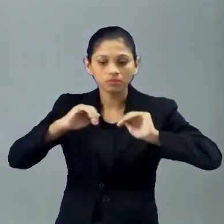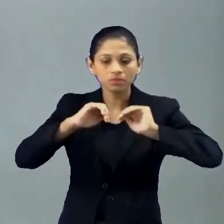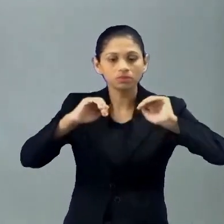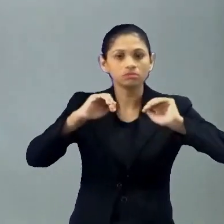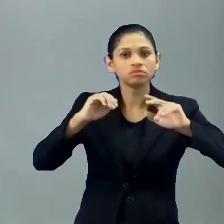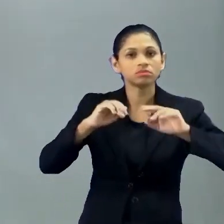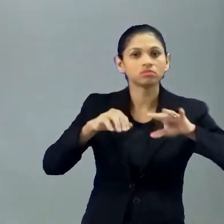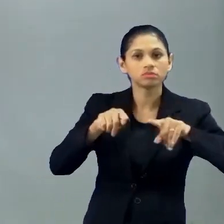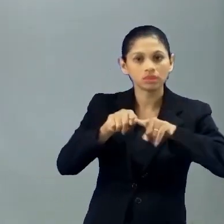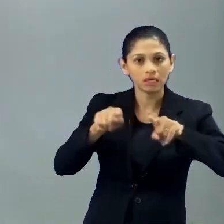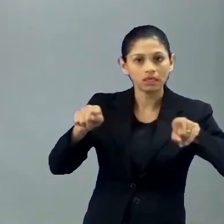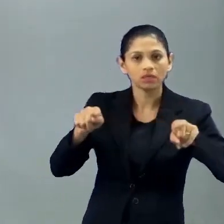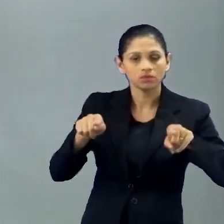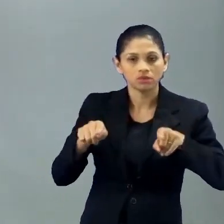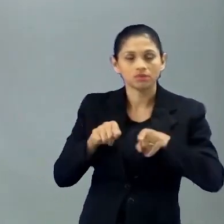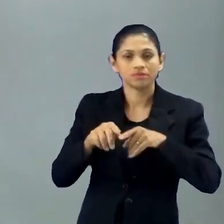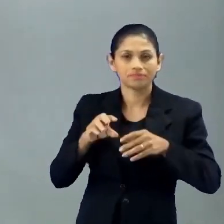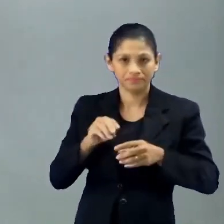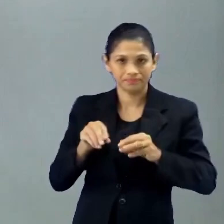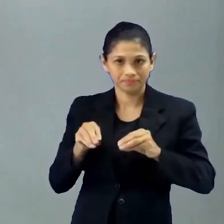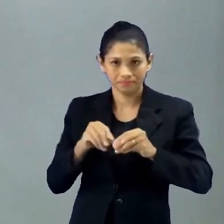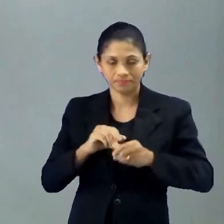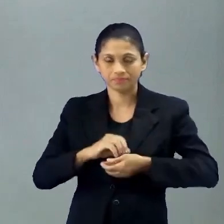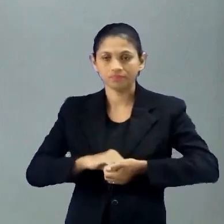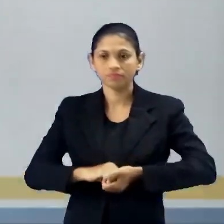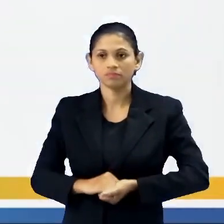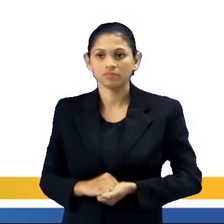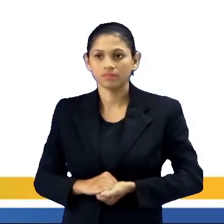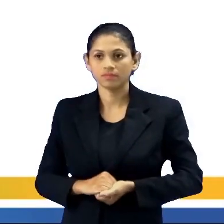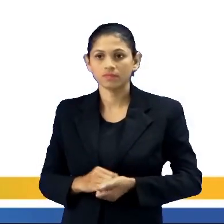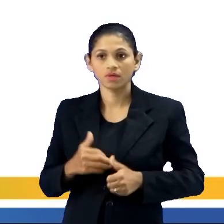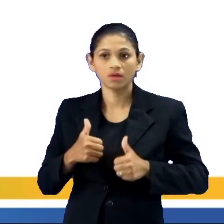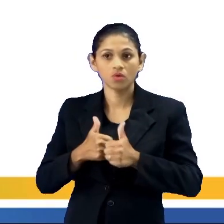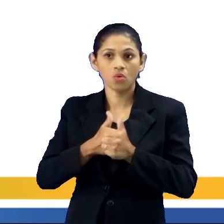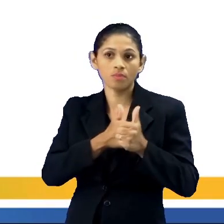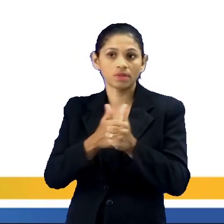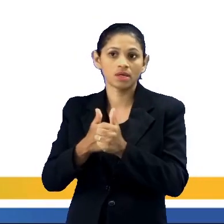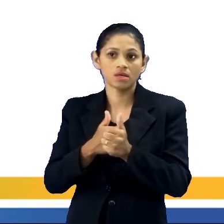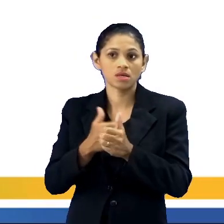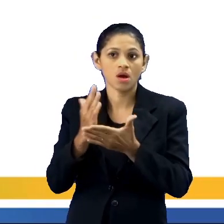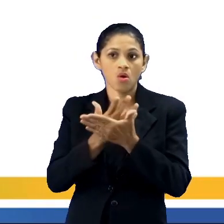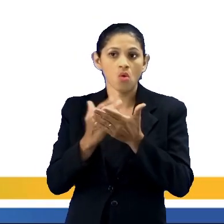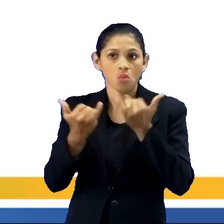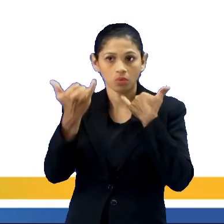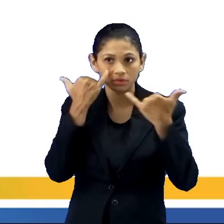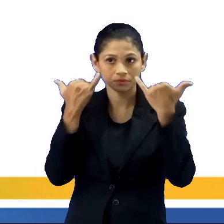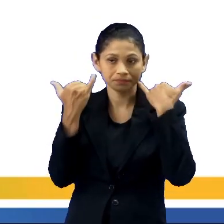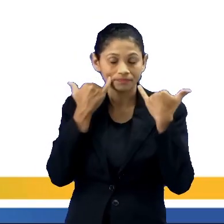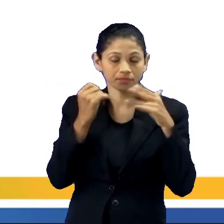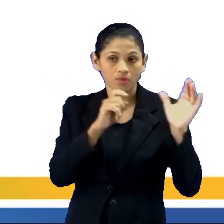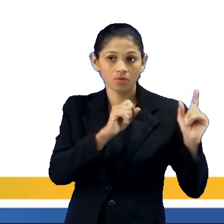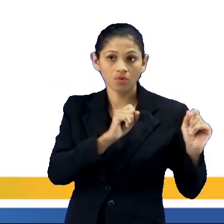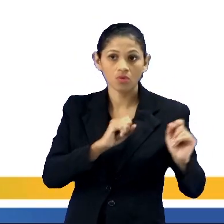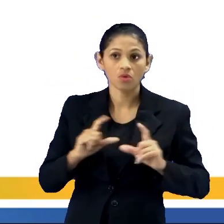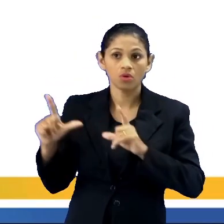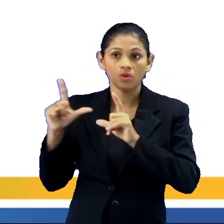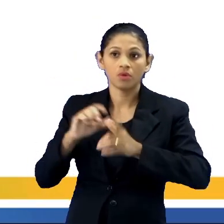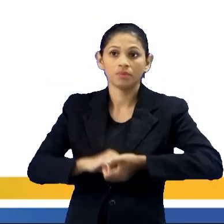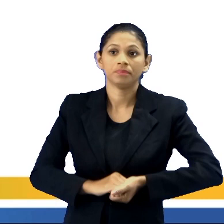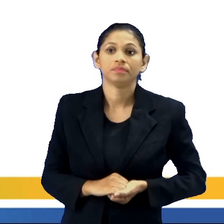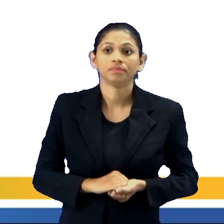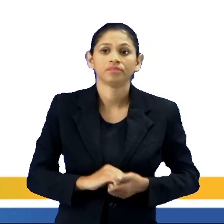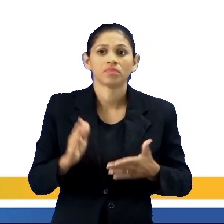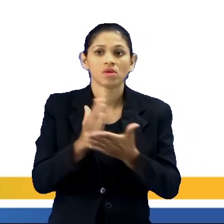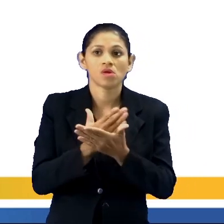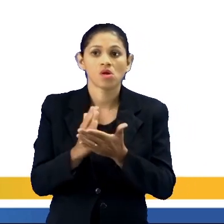visualizar em tela. Vamos acompanhar mais algumas informações? Visualizem alguns